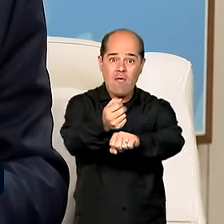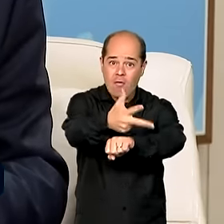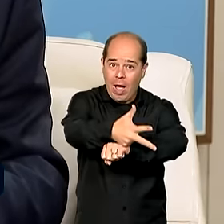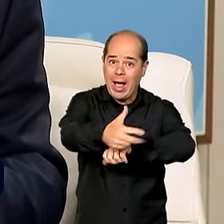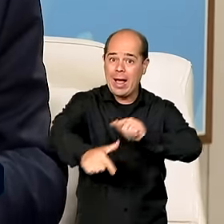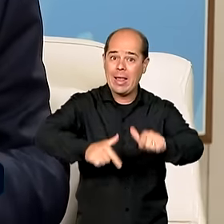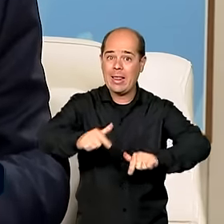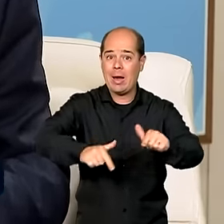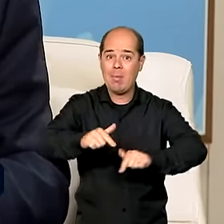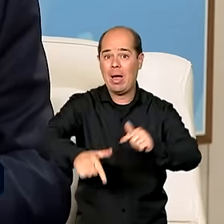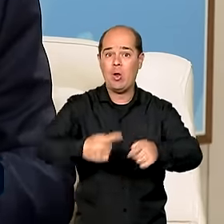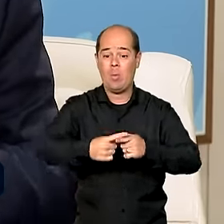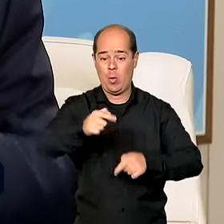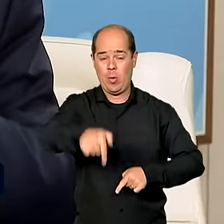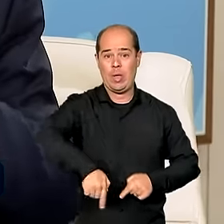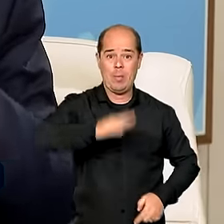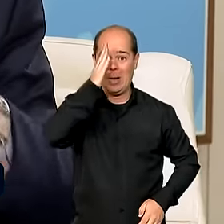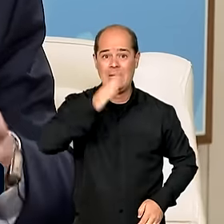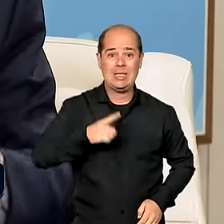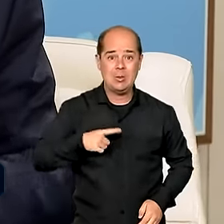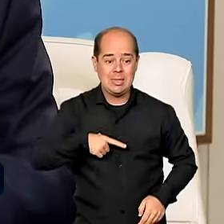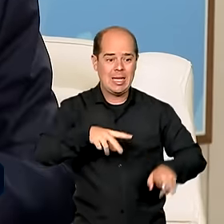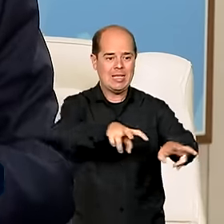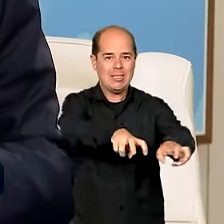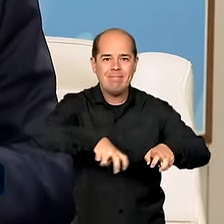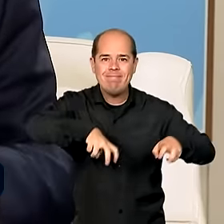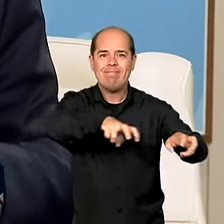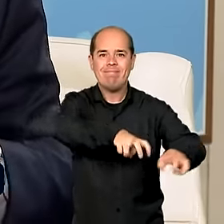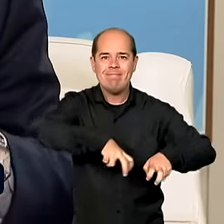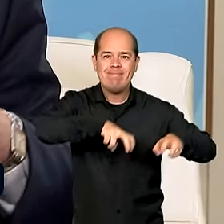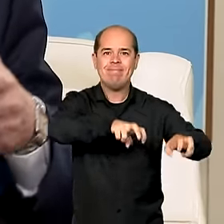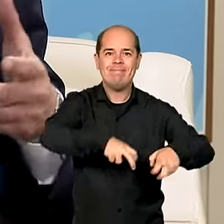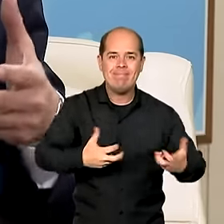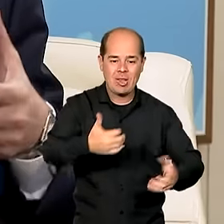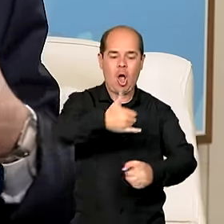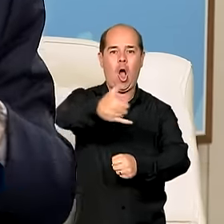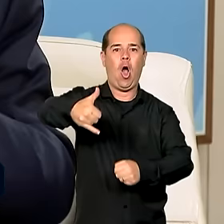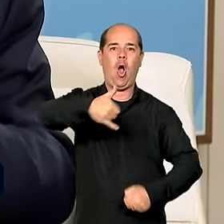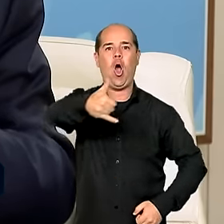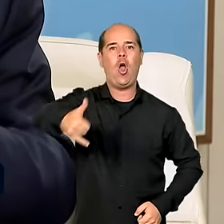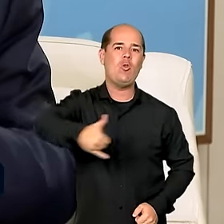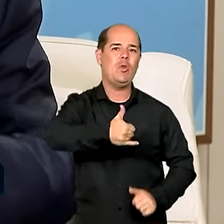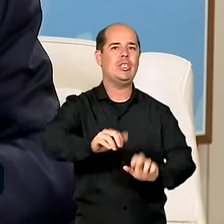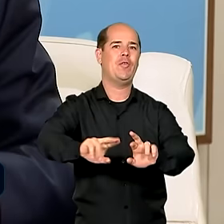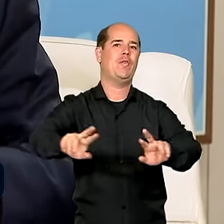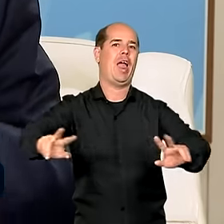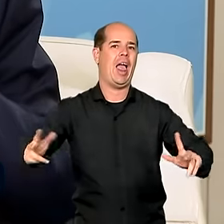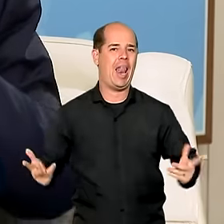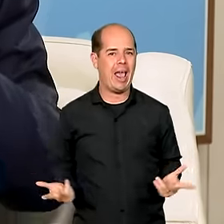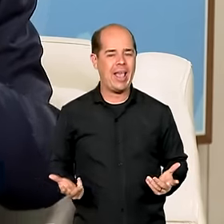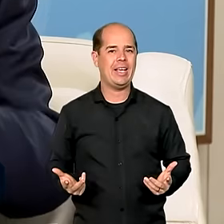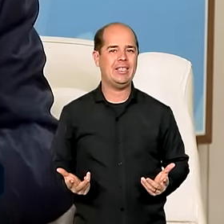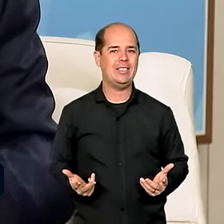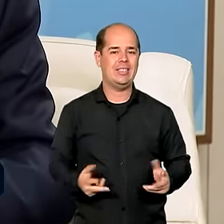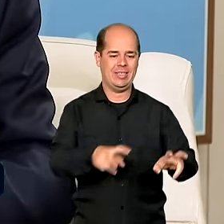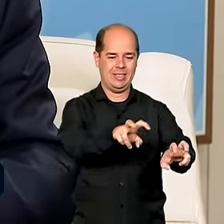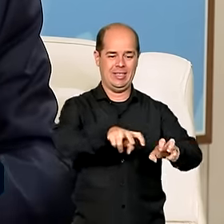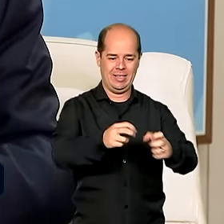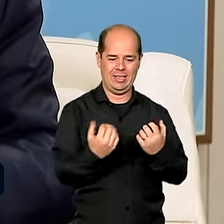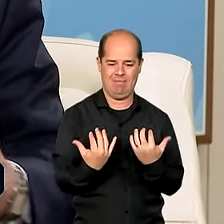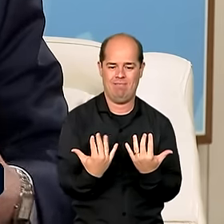Agro de soja de Mamon Dendê Girassol Então você vai agregar valor ter uma